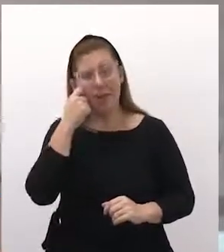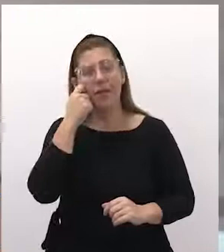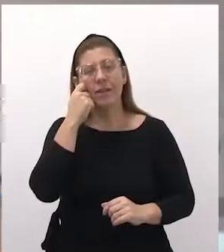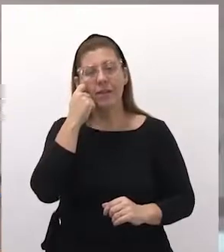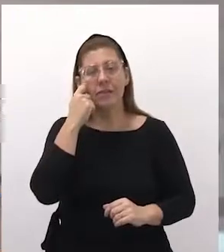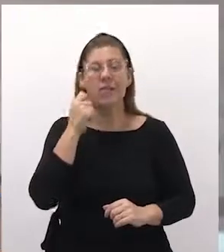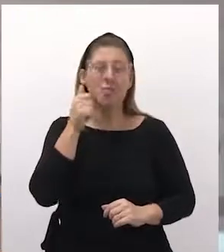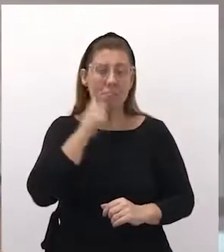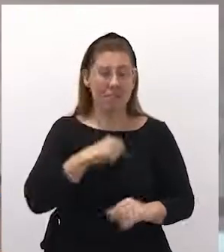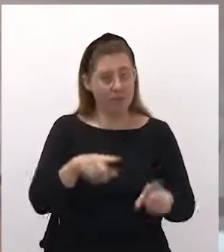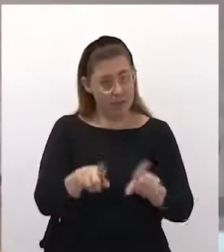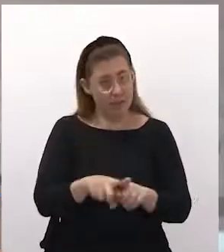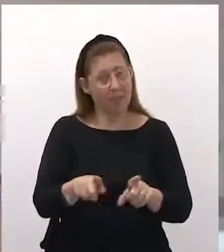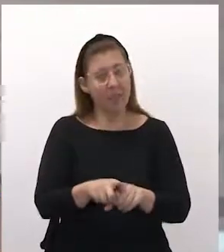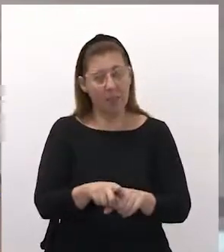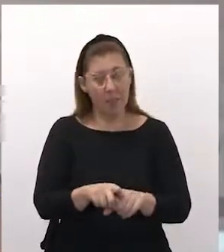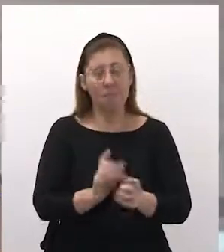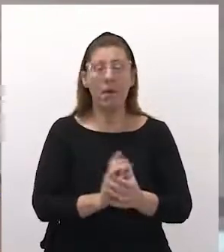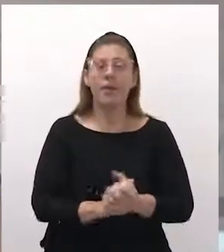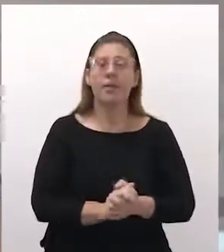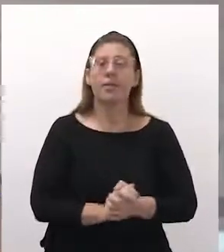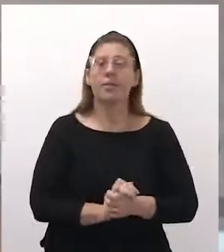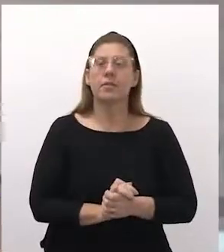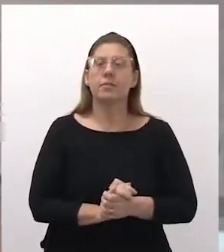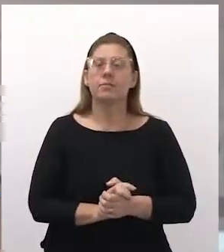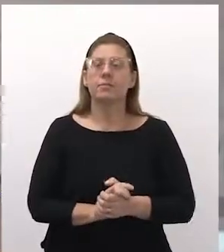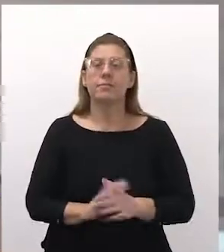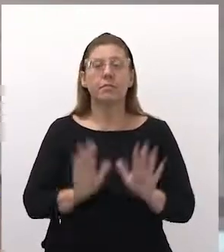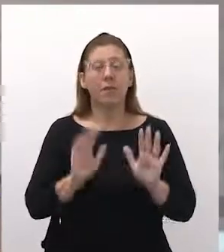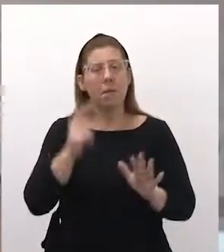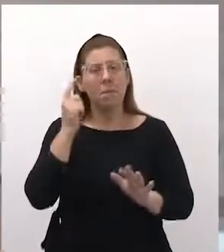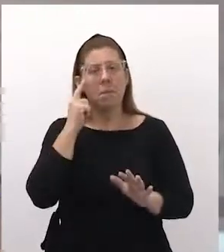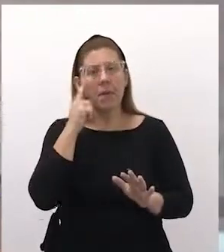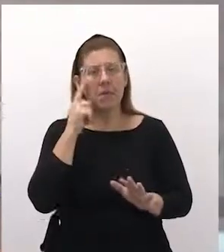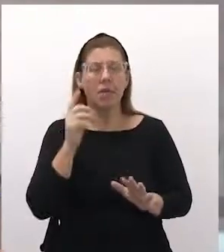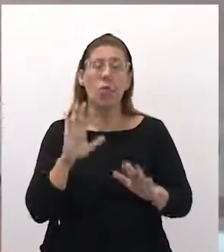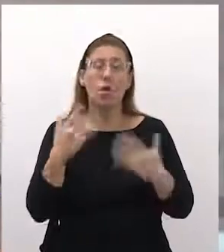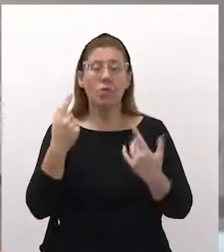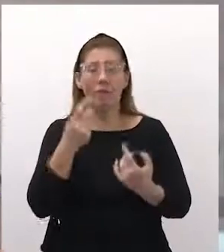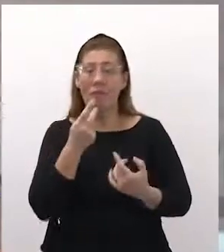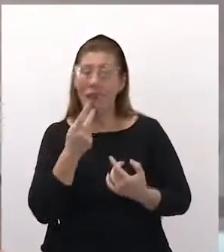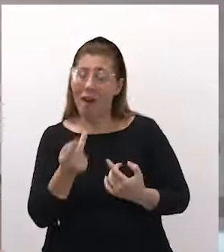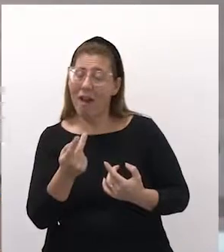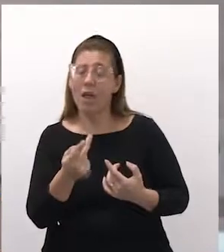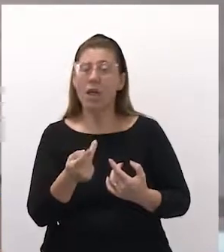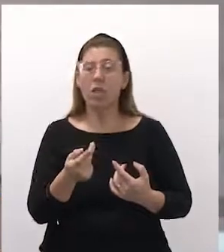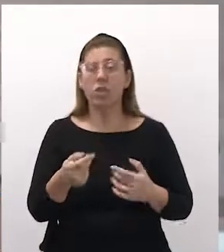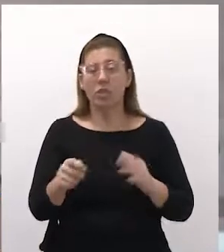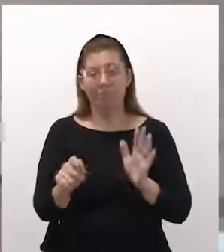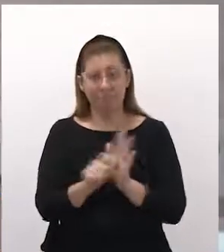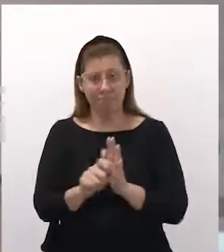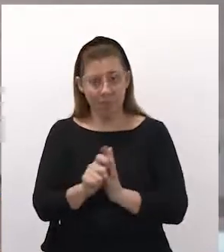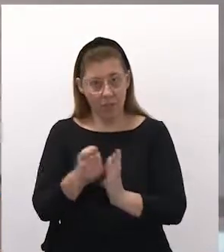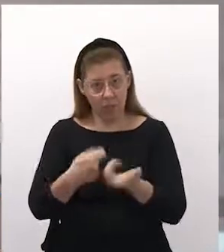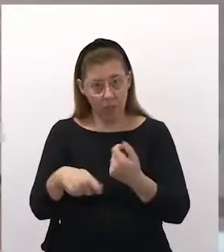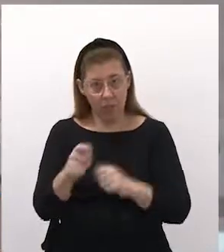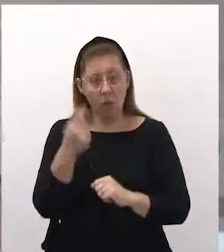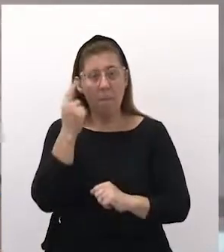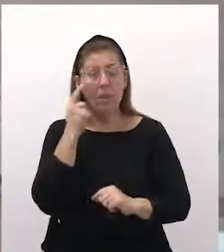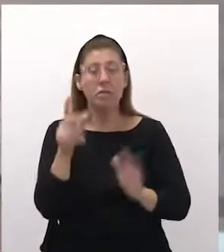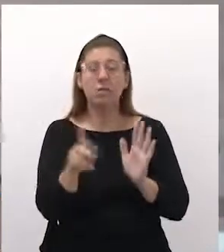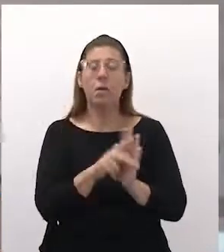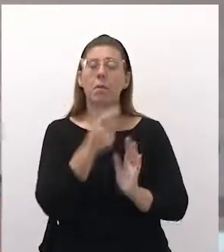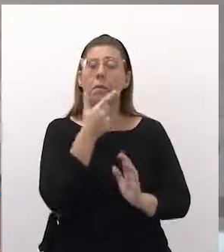e meninas também, né, mas a gente pensando no tráfico é algo mais predominantemente dos